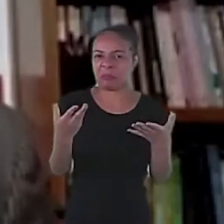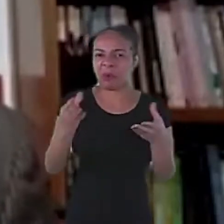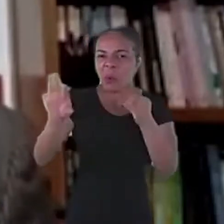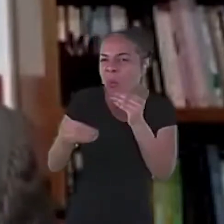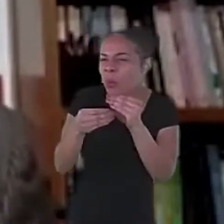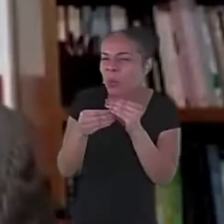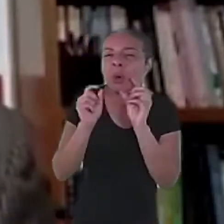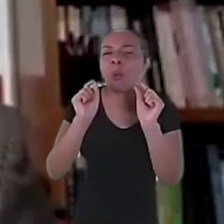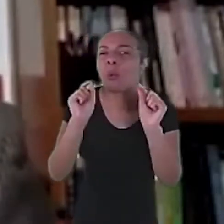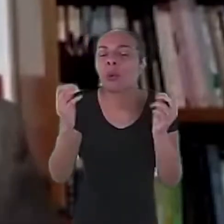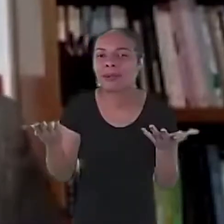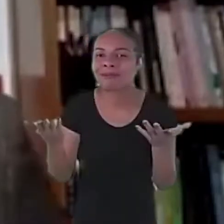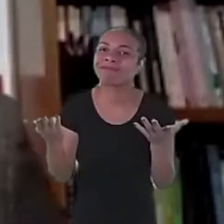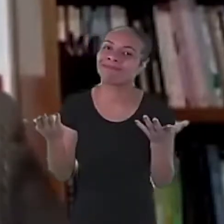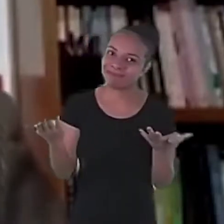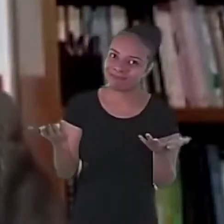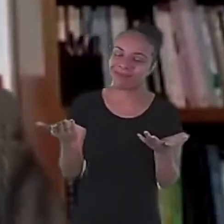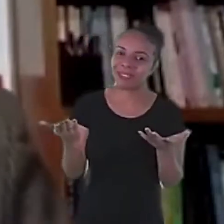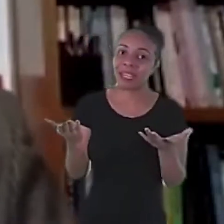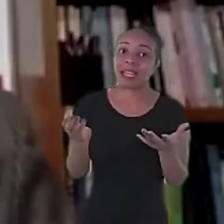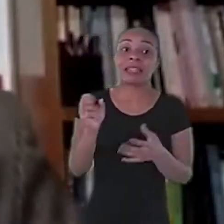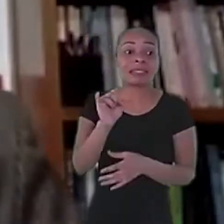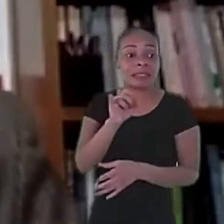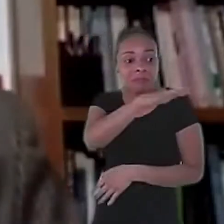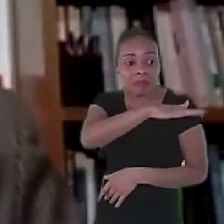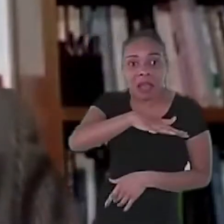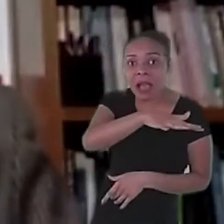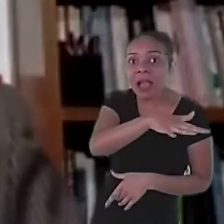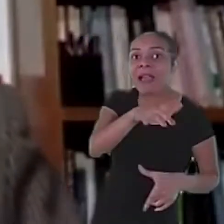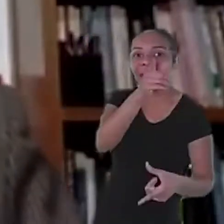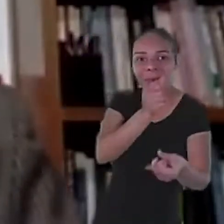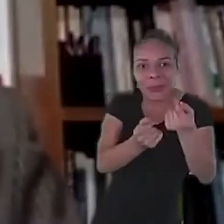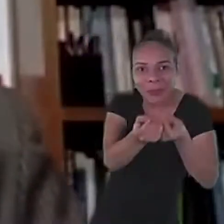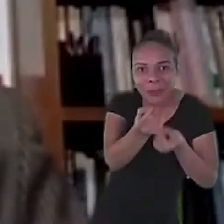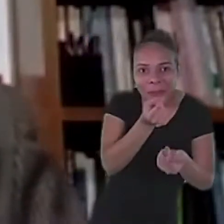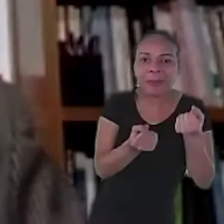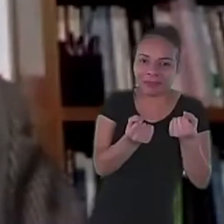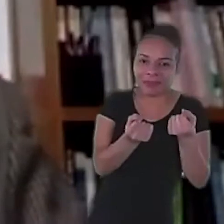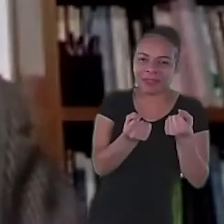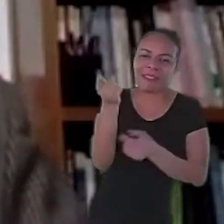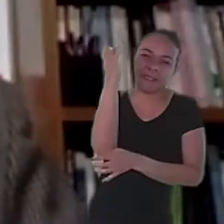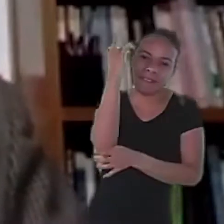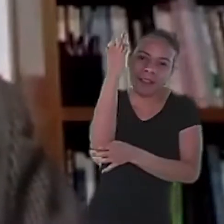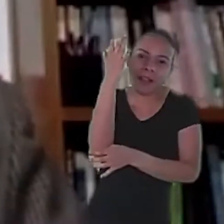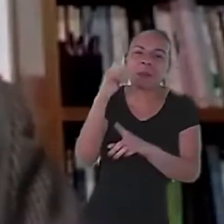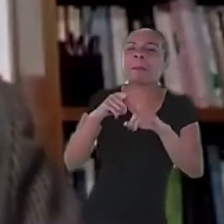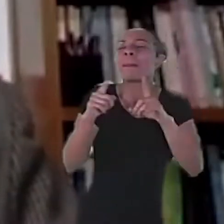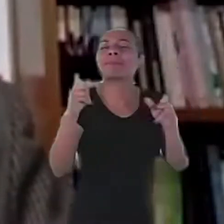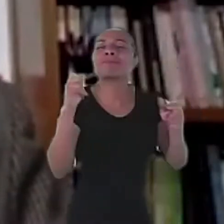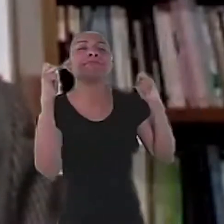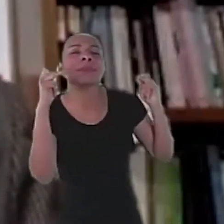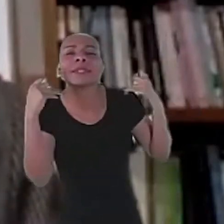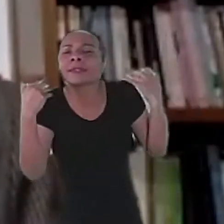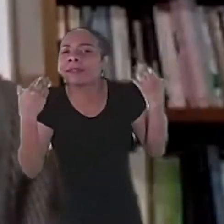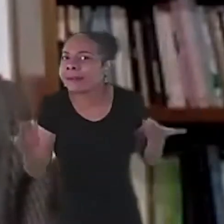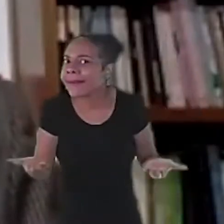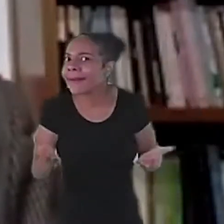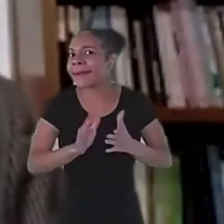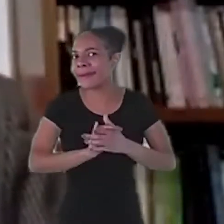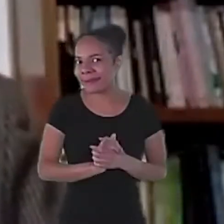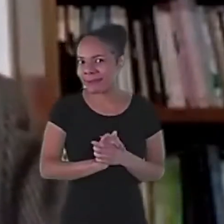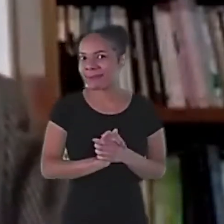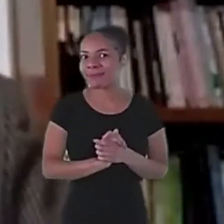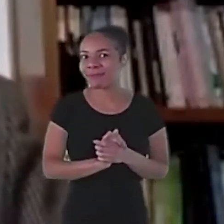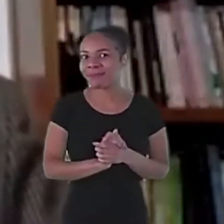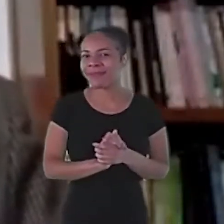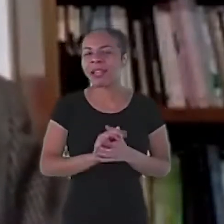de braçada numa situação como essa. Mas e o psicanalista? O que é que o psicanalista